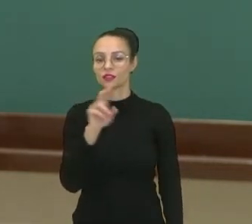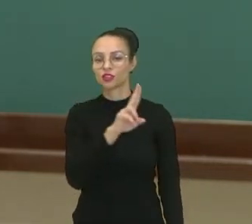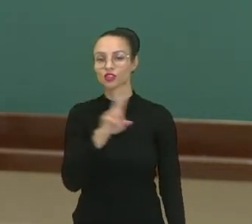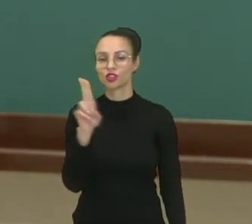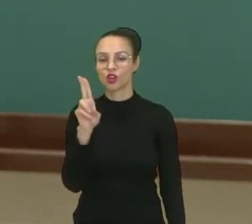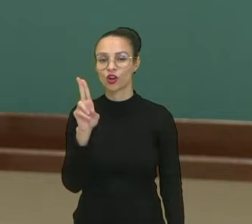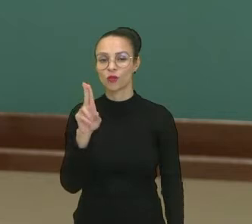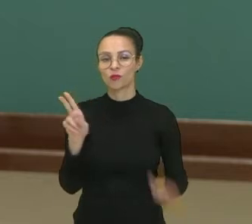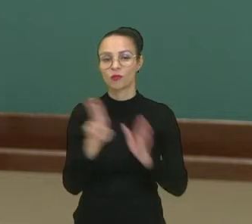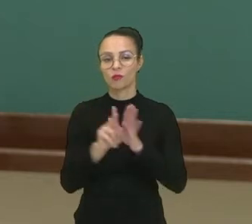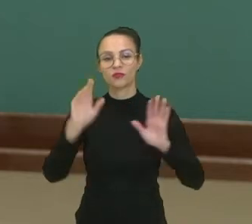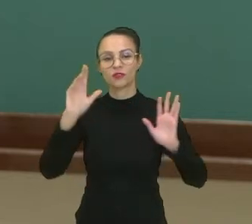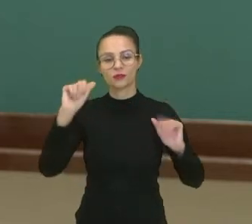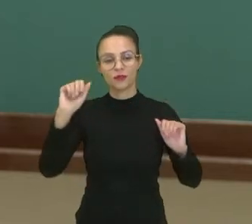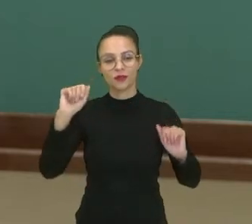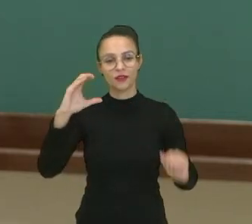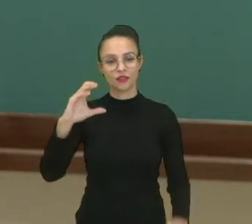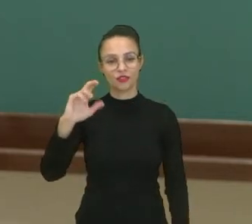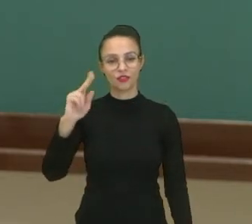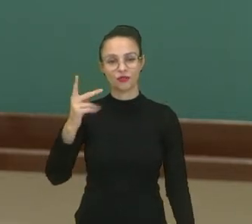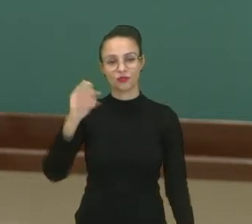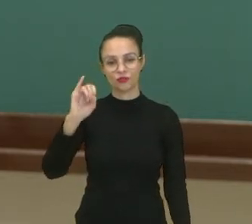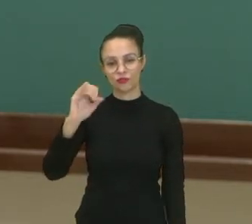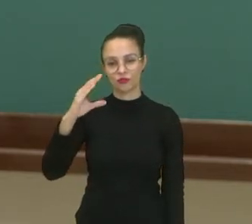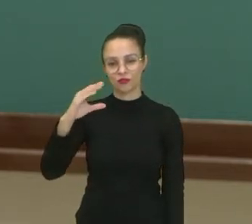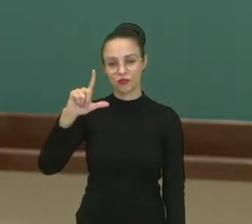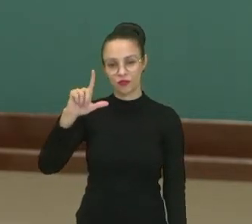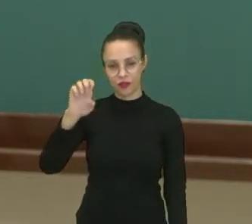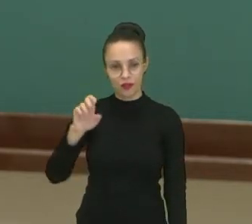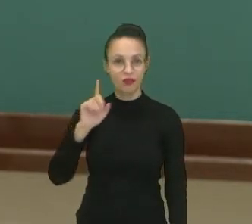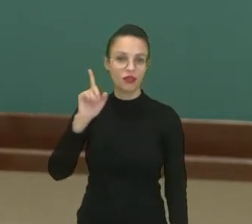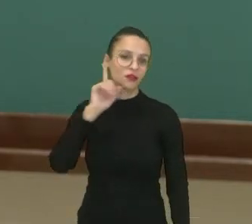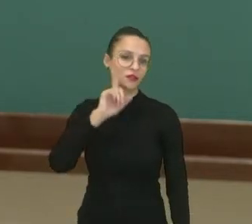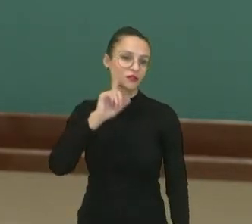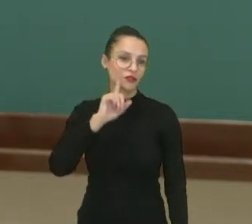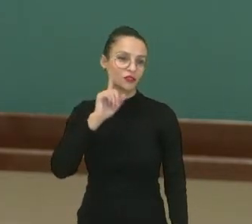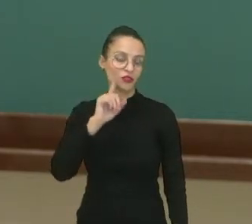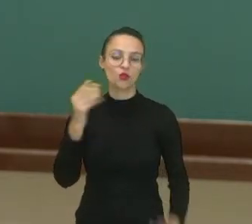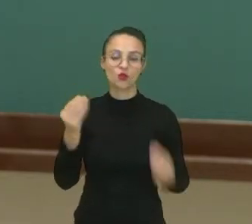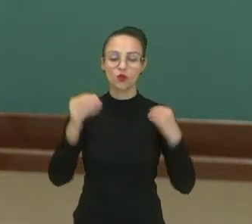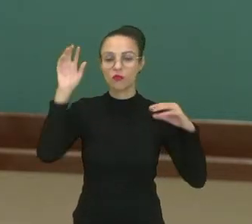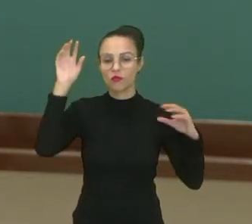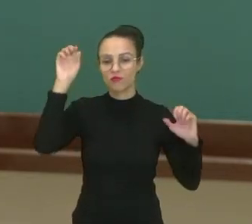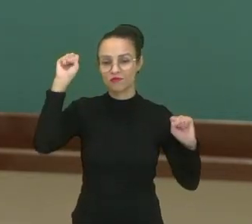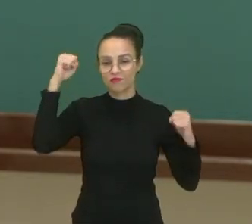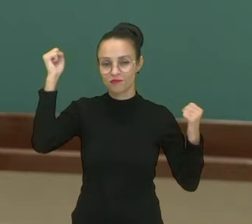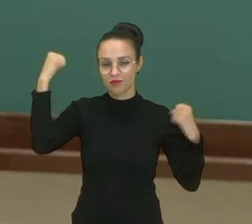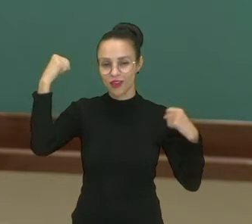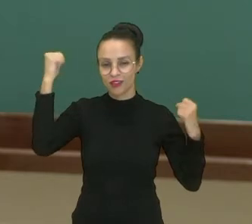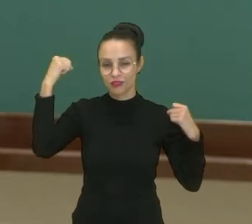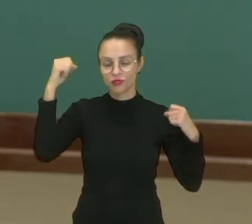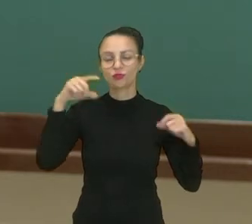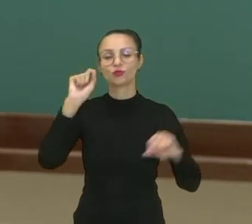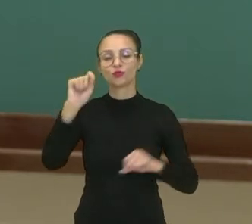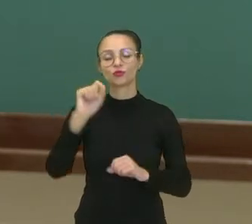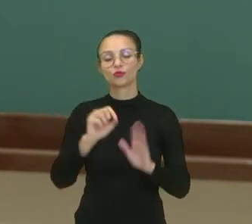termo hispânico chicle, que chegou aos Estados Unidos via México no século XIX.